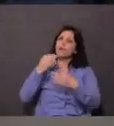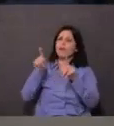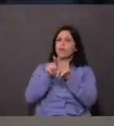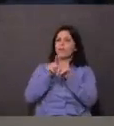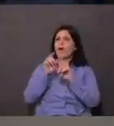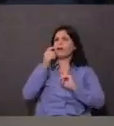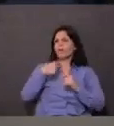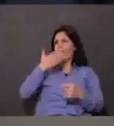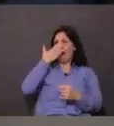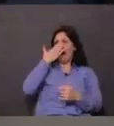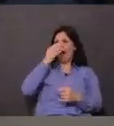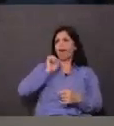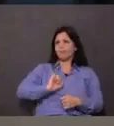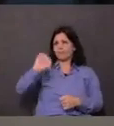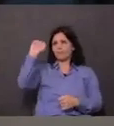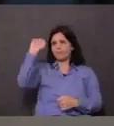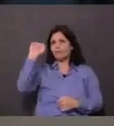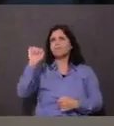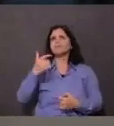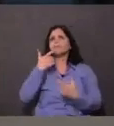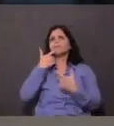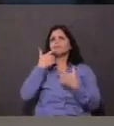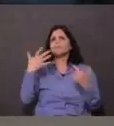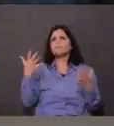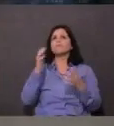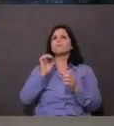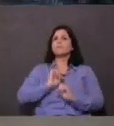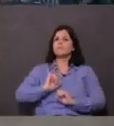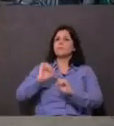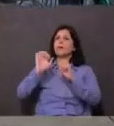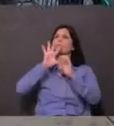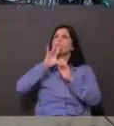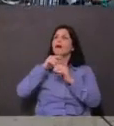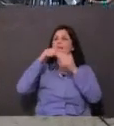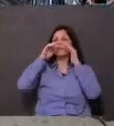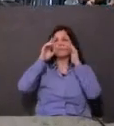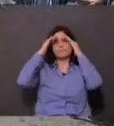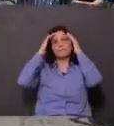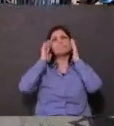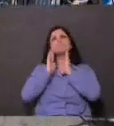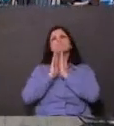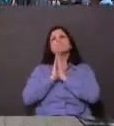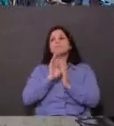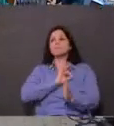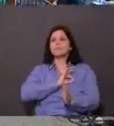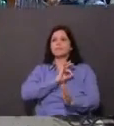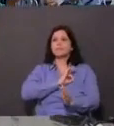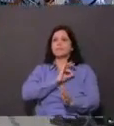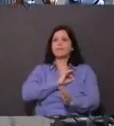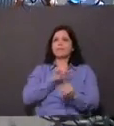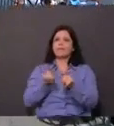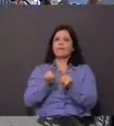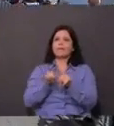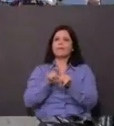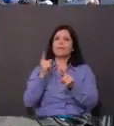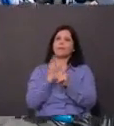vossa. Dai-me o que vos pertence, Dona Mãe, Senhora Nossa, guardai-me e defendei-me como coisa